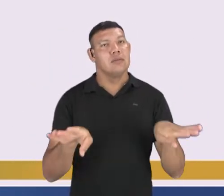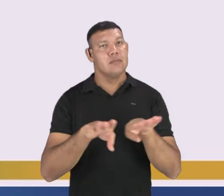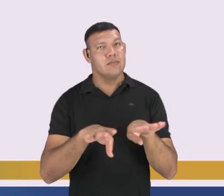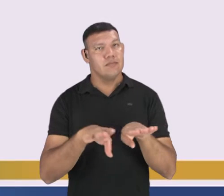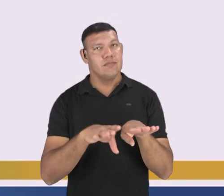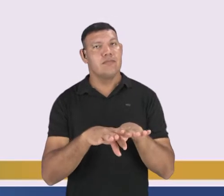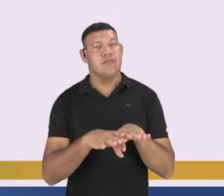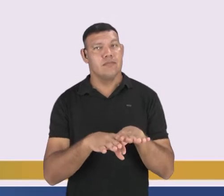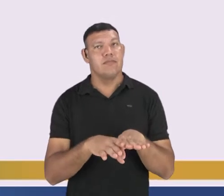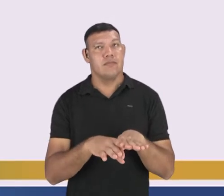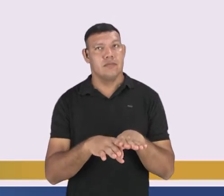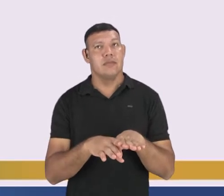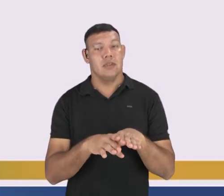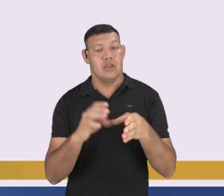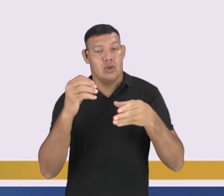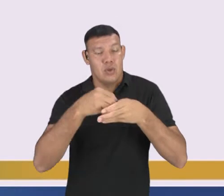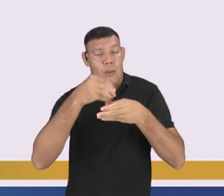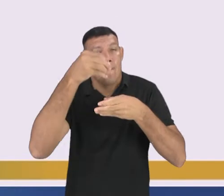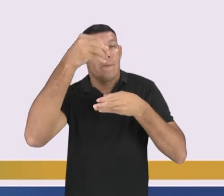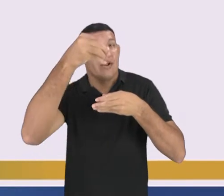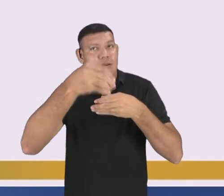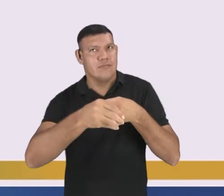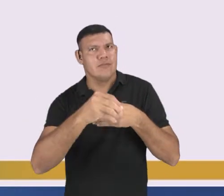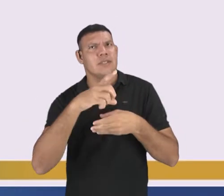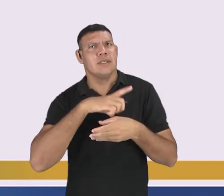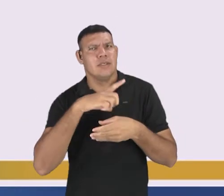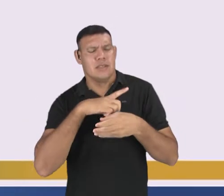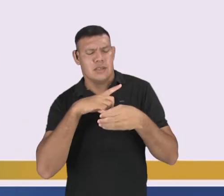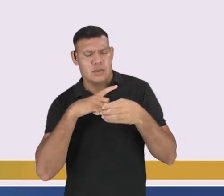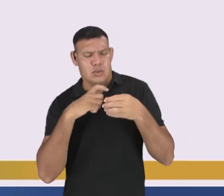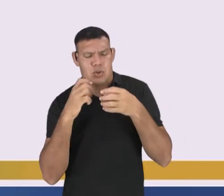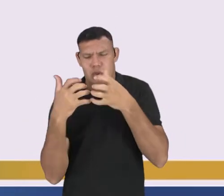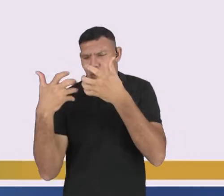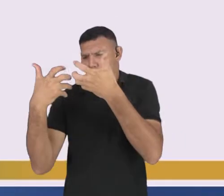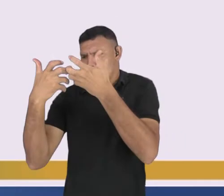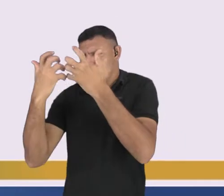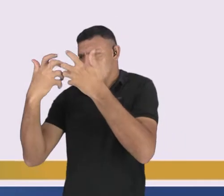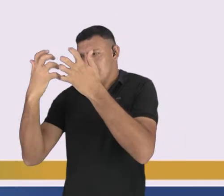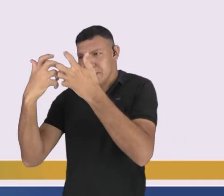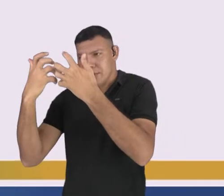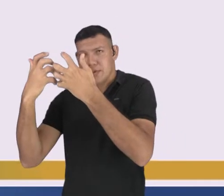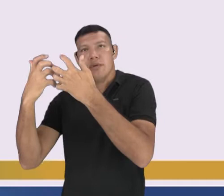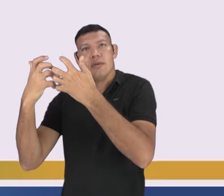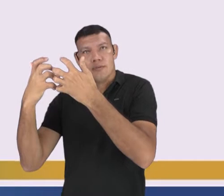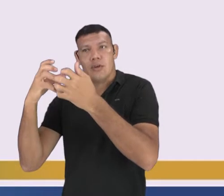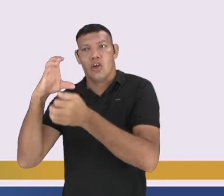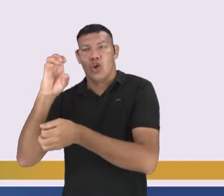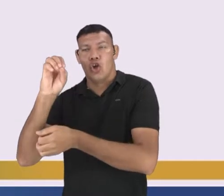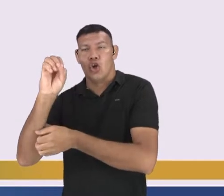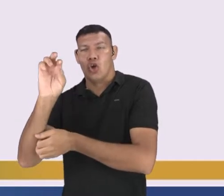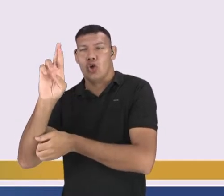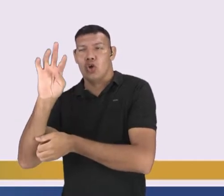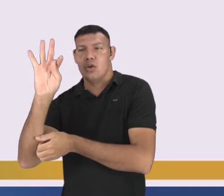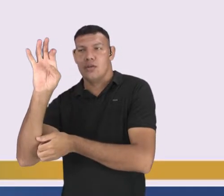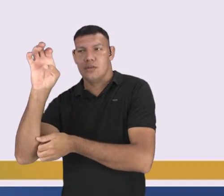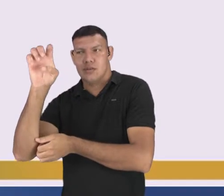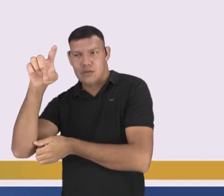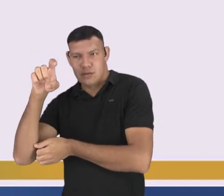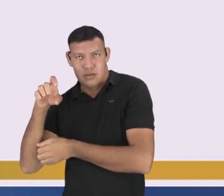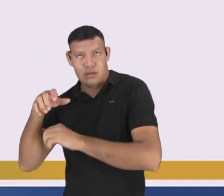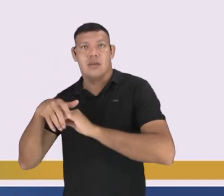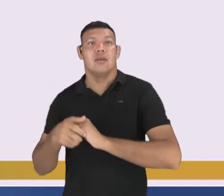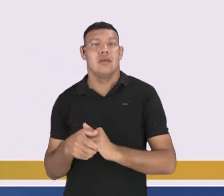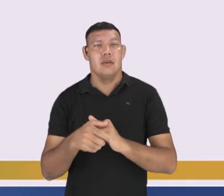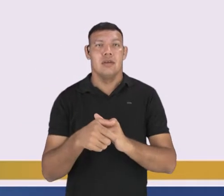camada mais externa do cérebro é cheia de reentrâncias que são chamadas de córtex cerebral, que é responsável